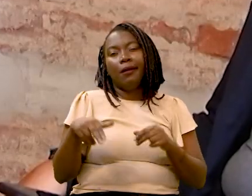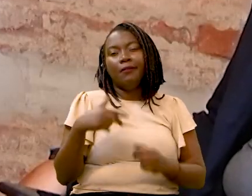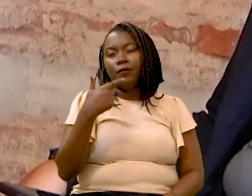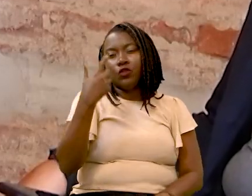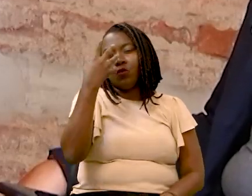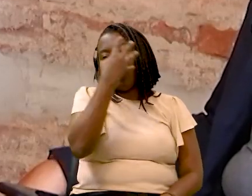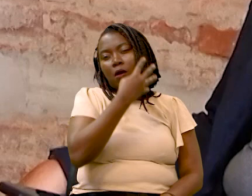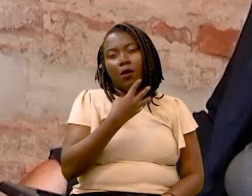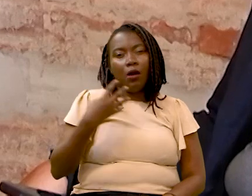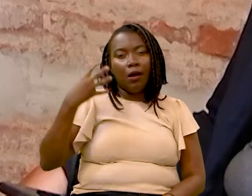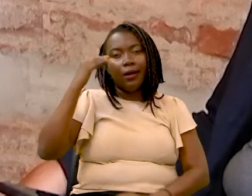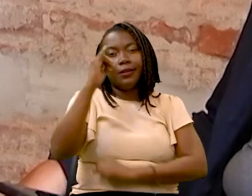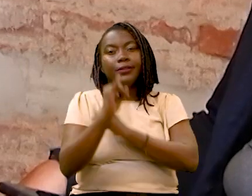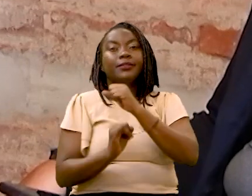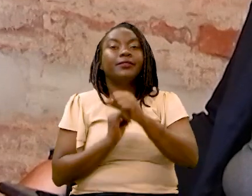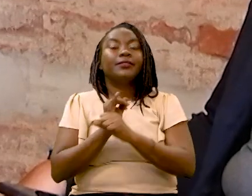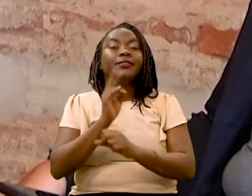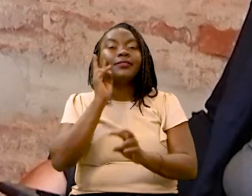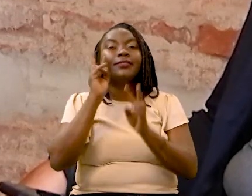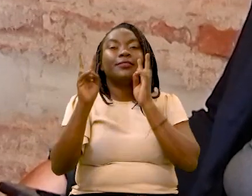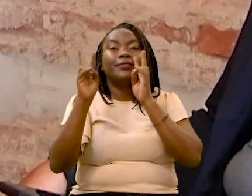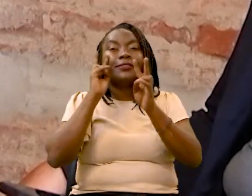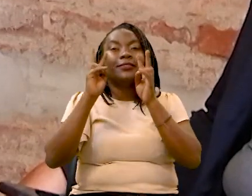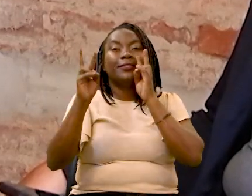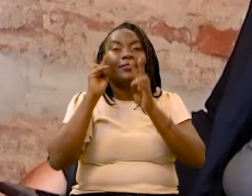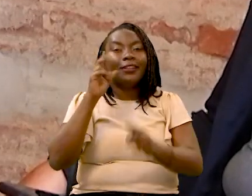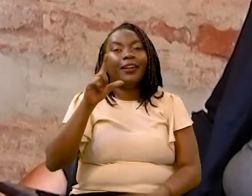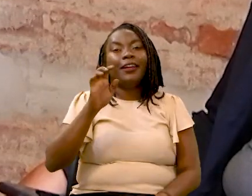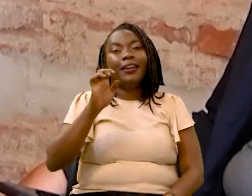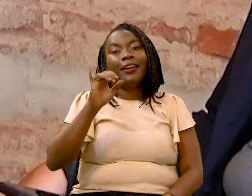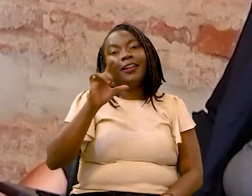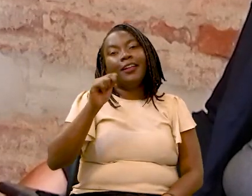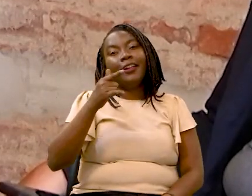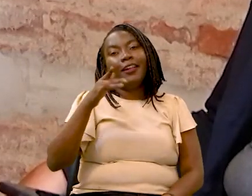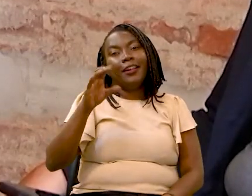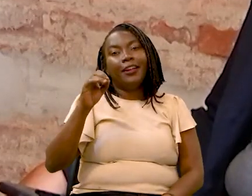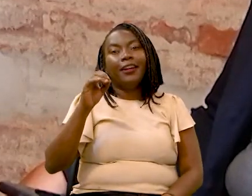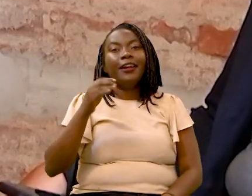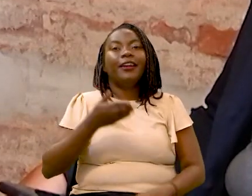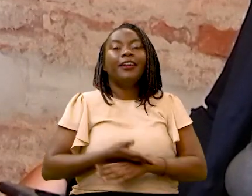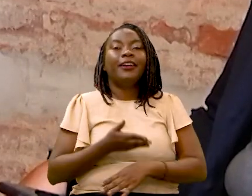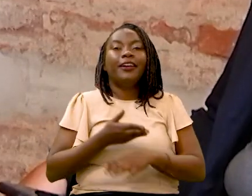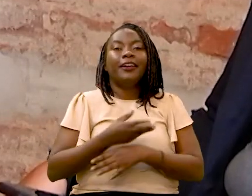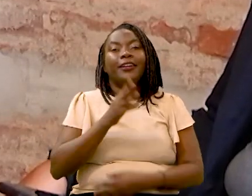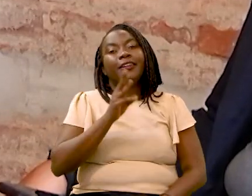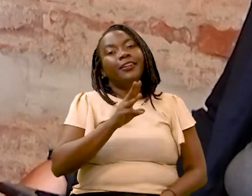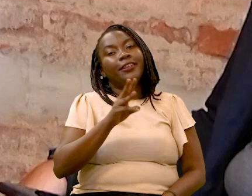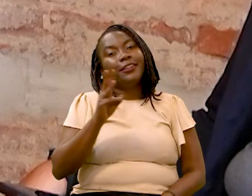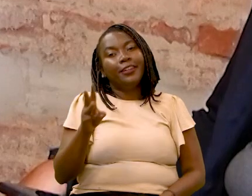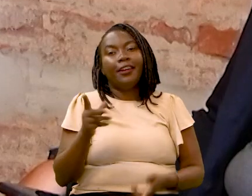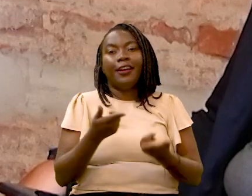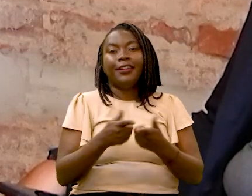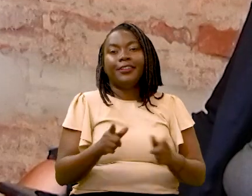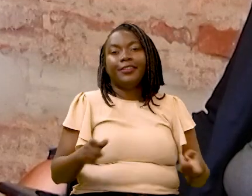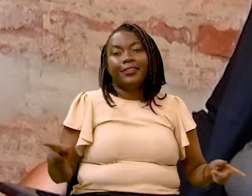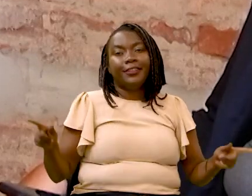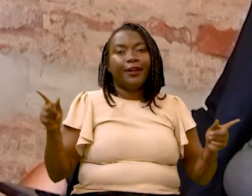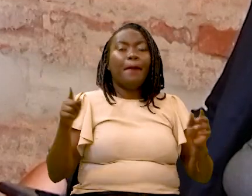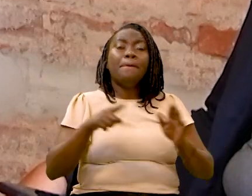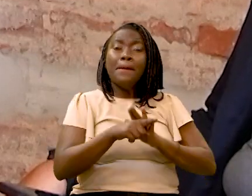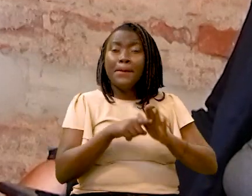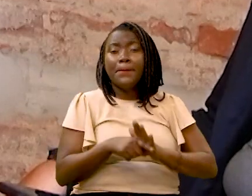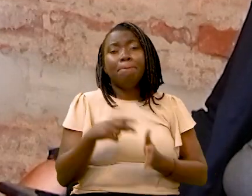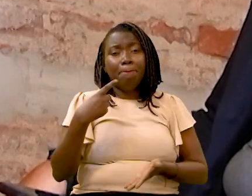se fosse 24 horas na internet, assistindo os leilões, acessando o site das